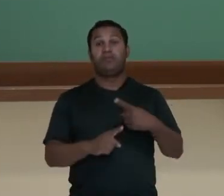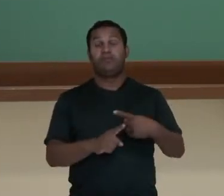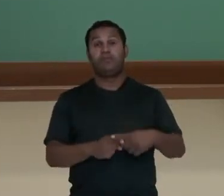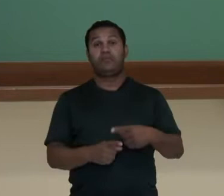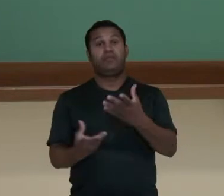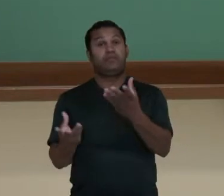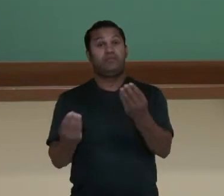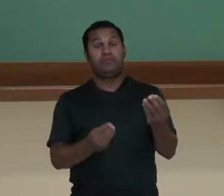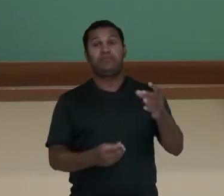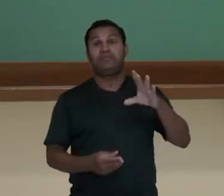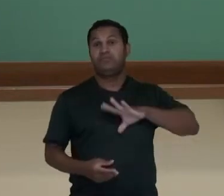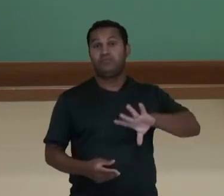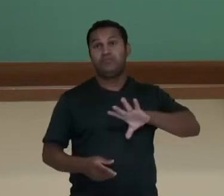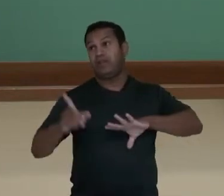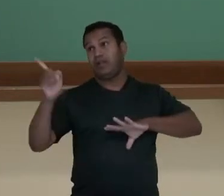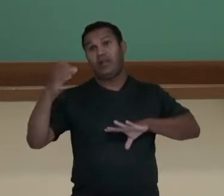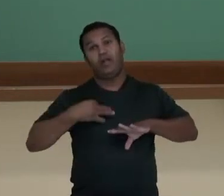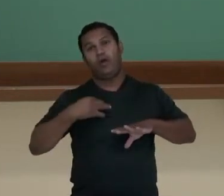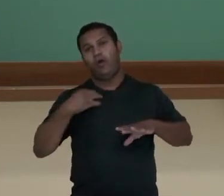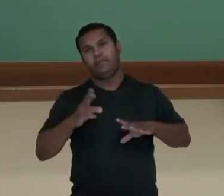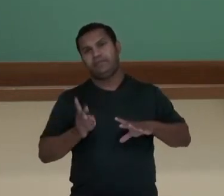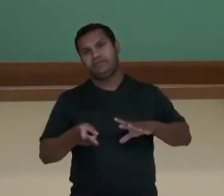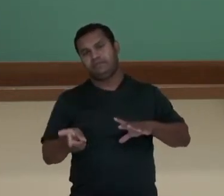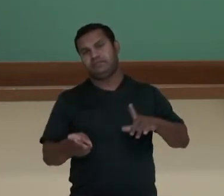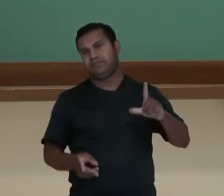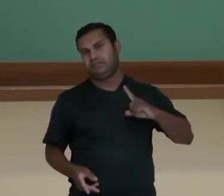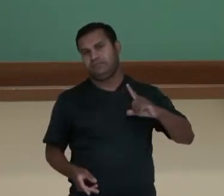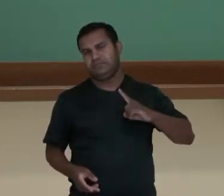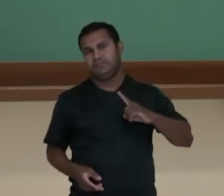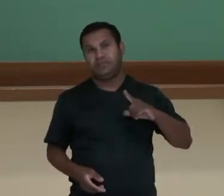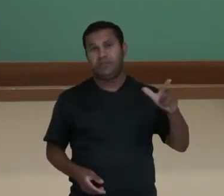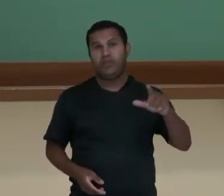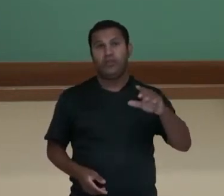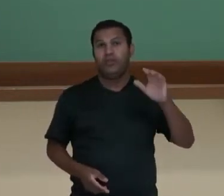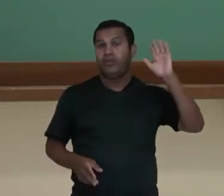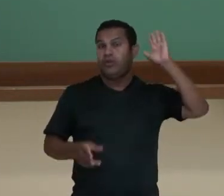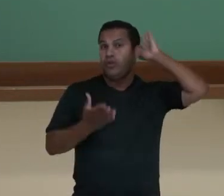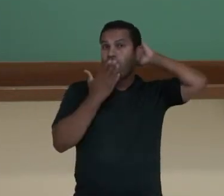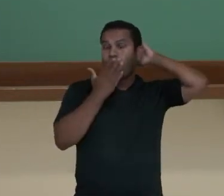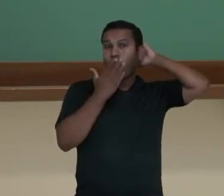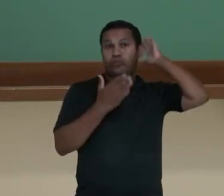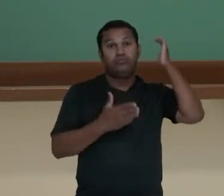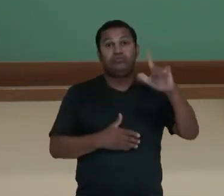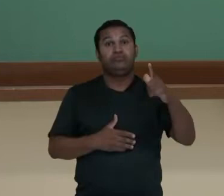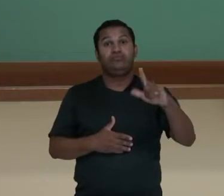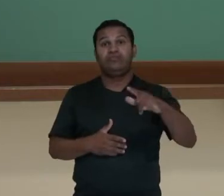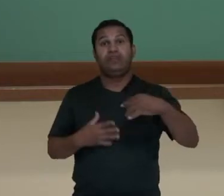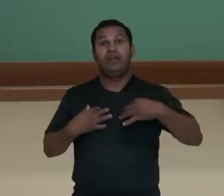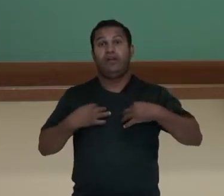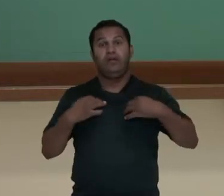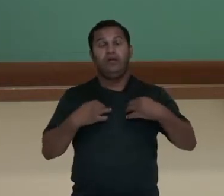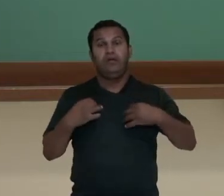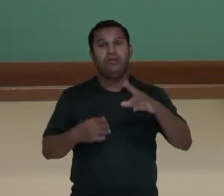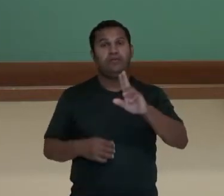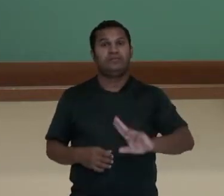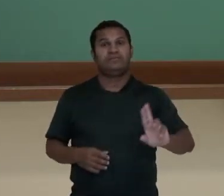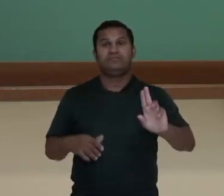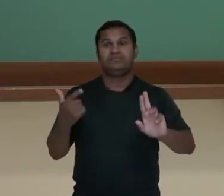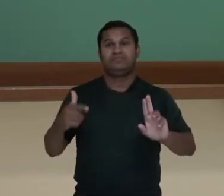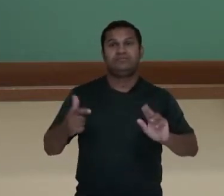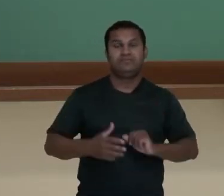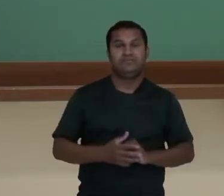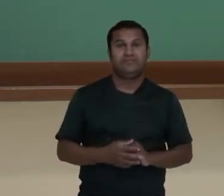a xenofobia é essa aversão que se tem aos estrangeiros, esse preconceito. E nesses movimentos